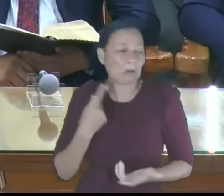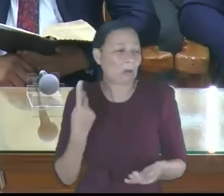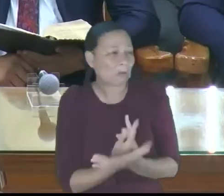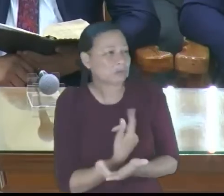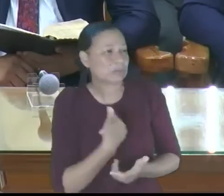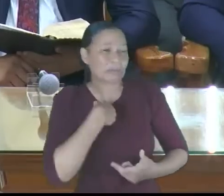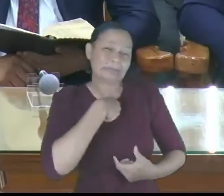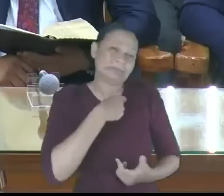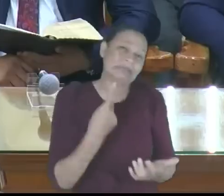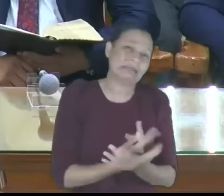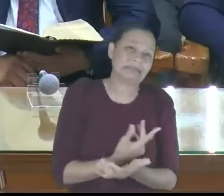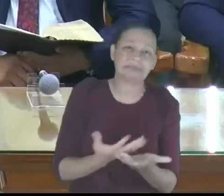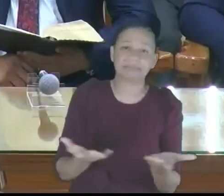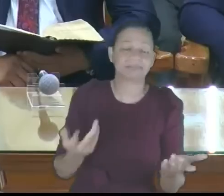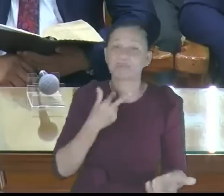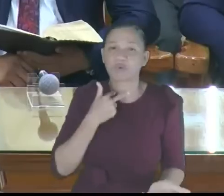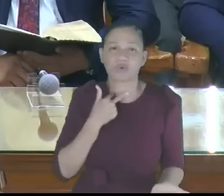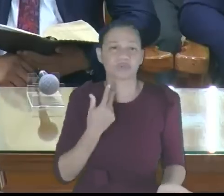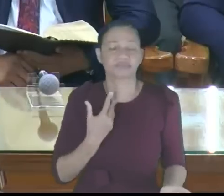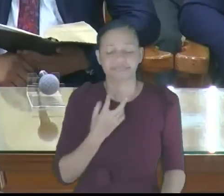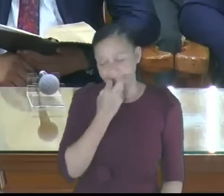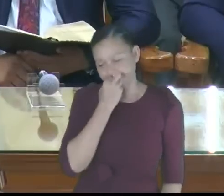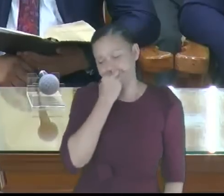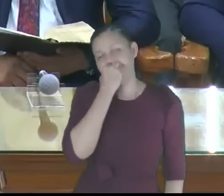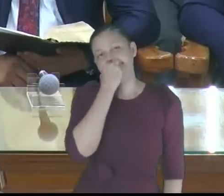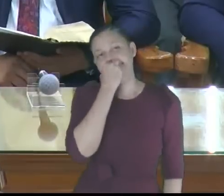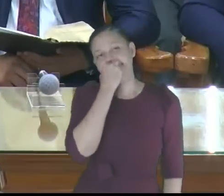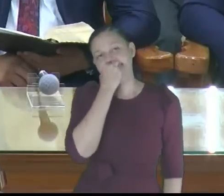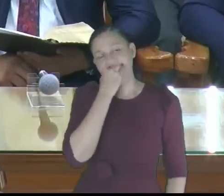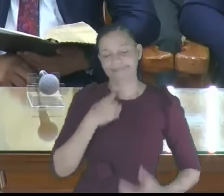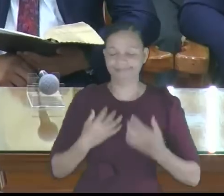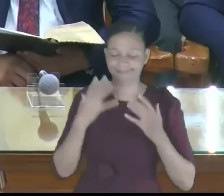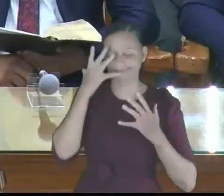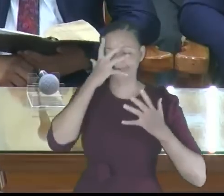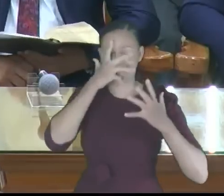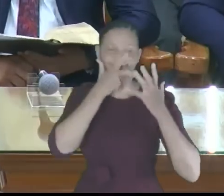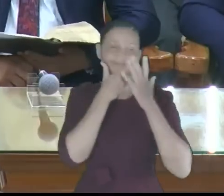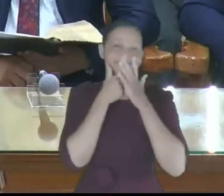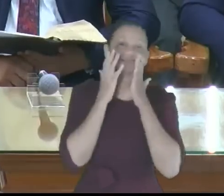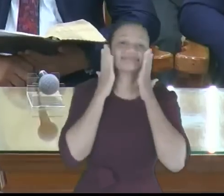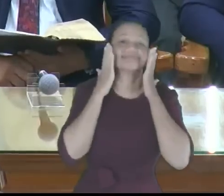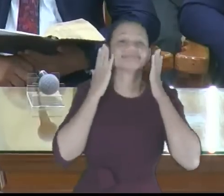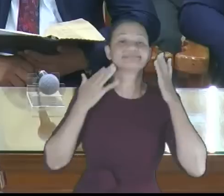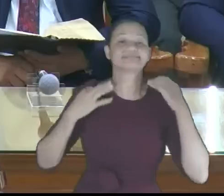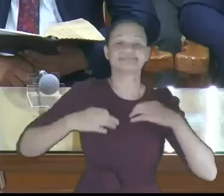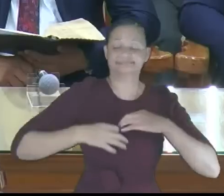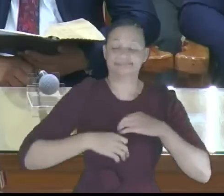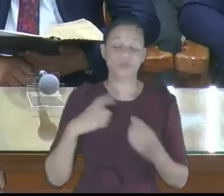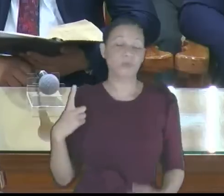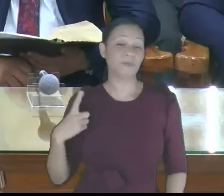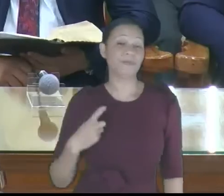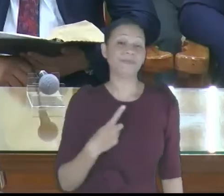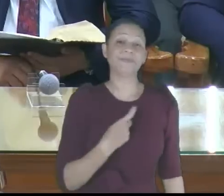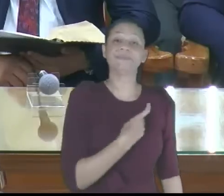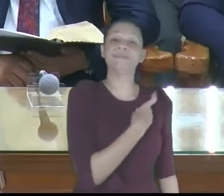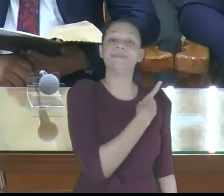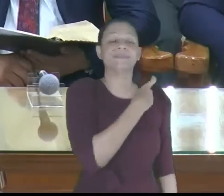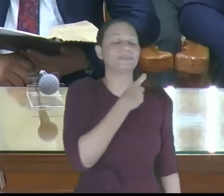hoje eu passei aquilo outro. Não pode. Ele tem que chegar bonito, bem vestido, perfumado.